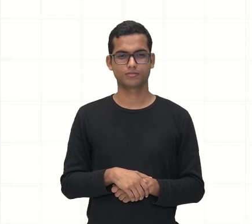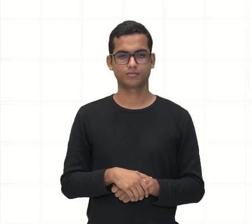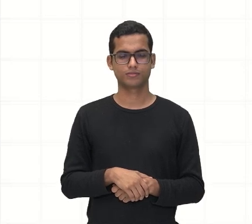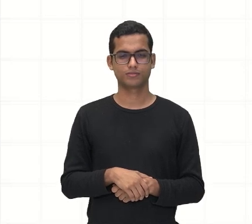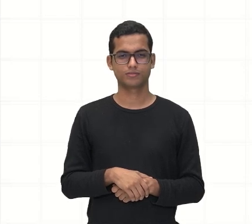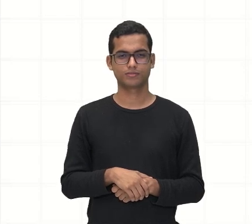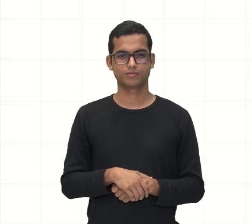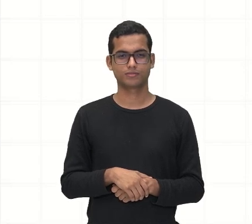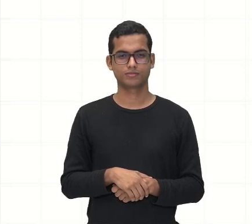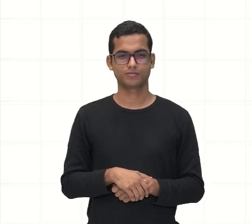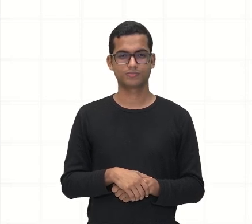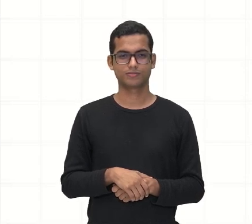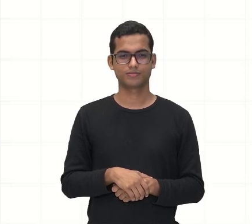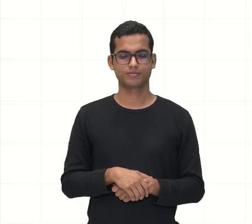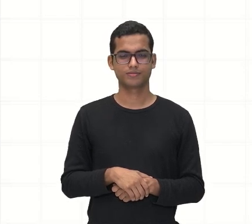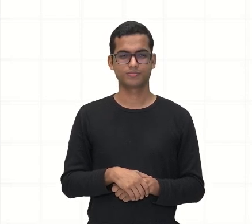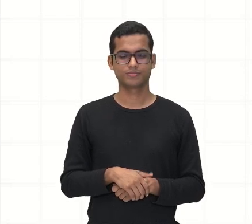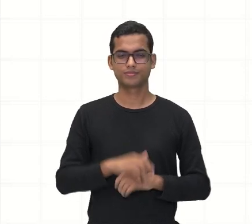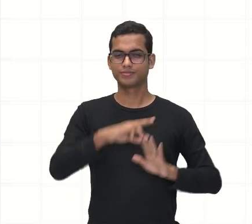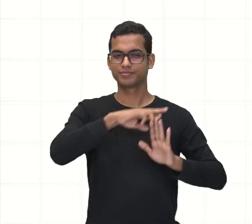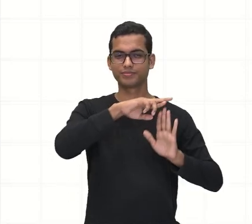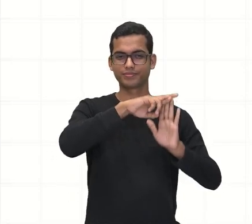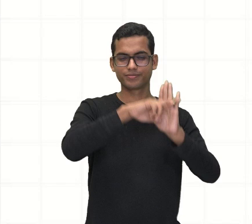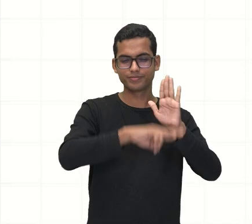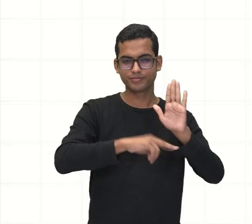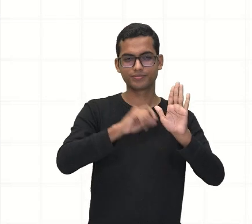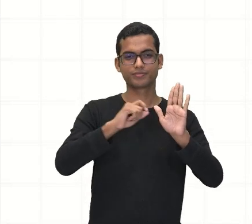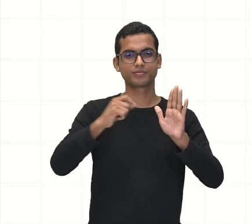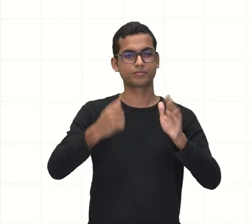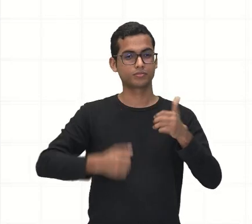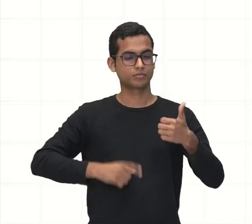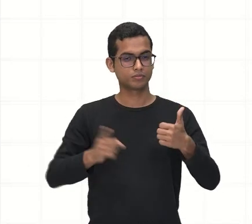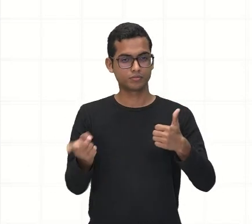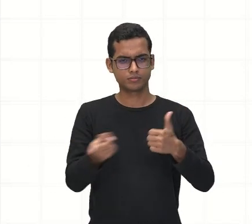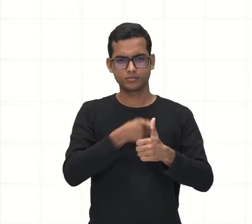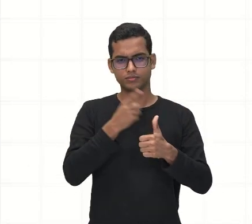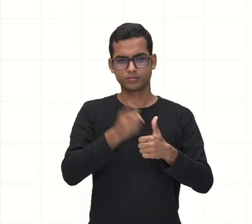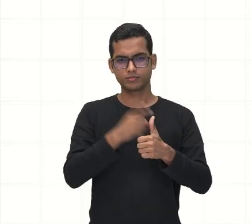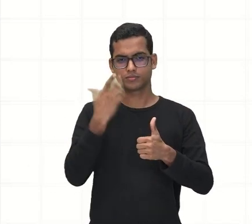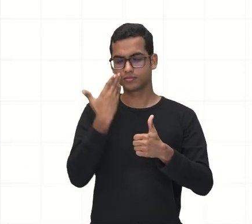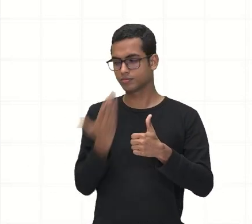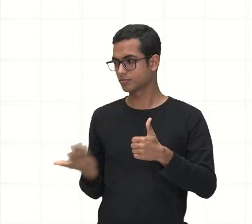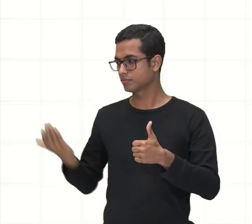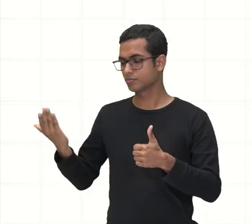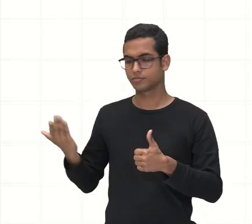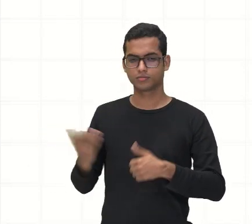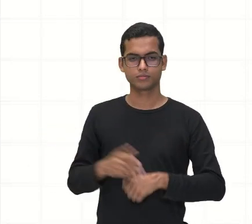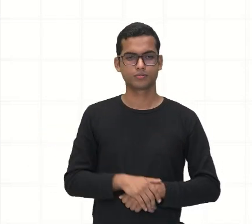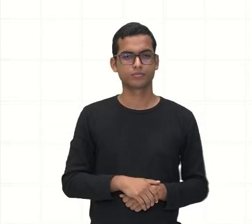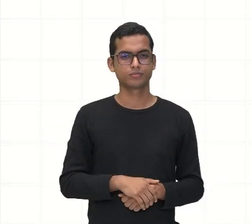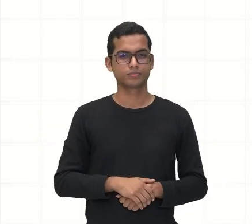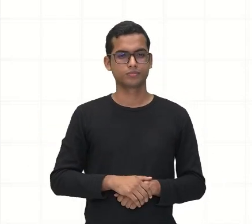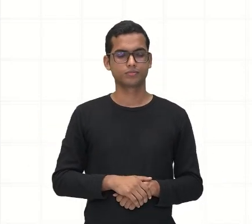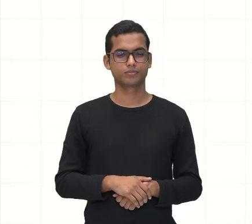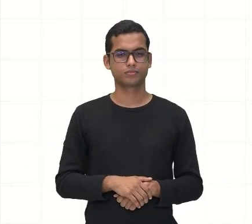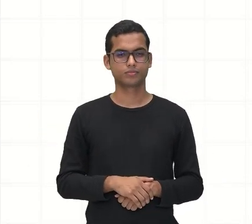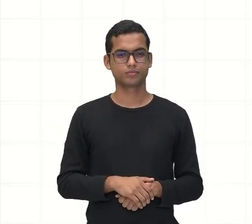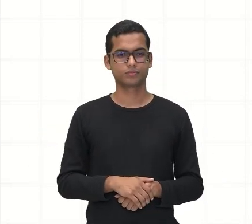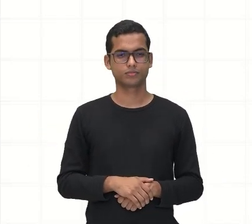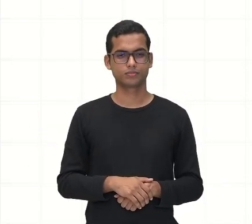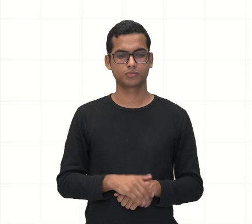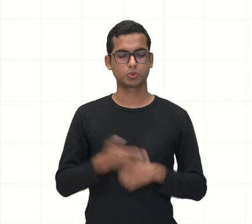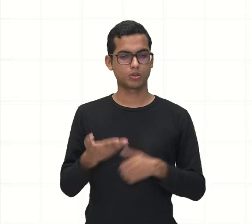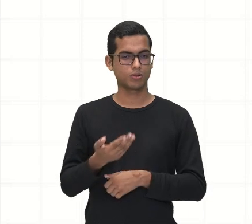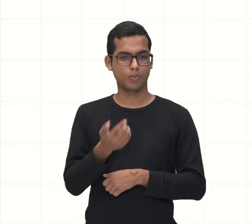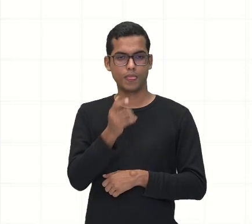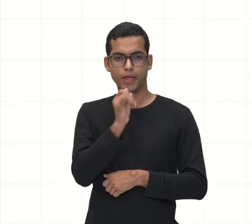seguinte, quando não tem nenhum dos sinais de reunião, que é parêntese, colchete,